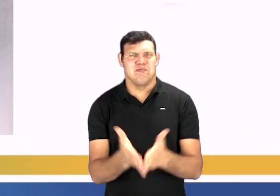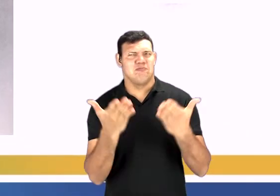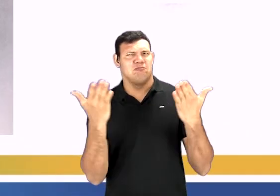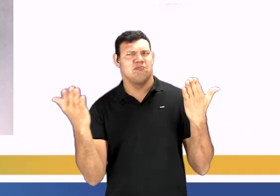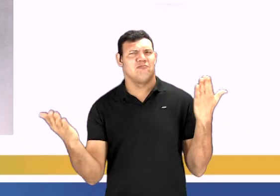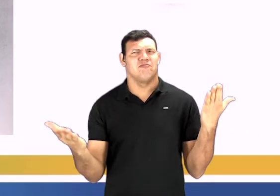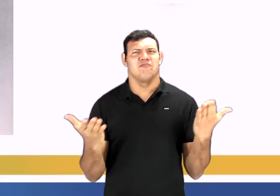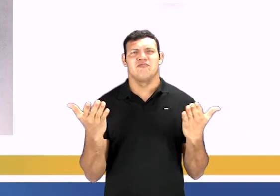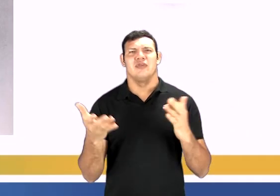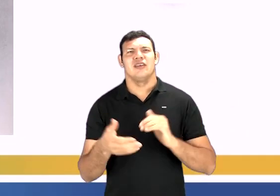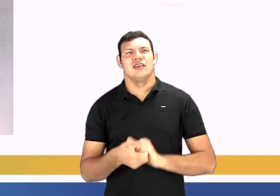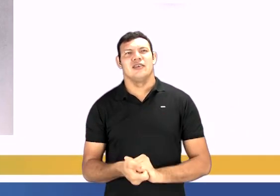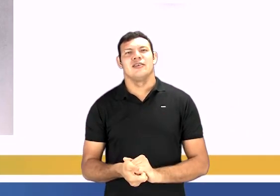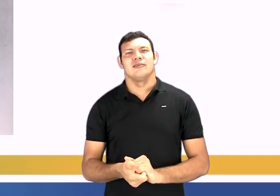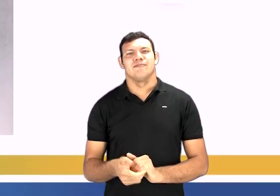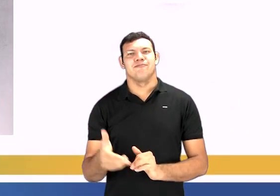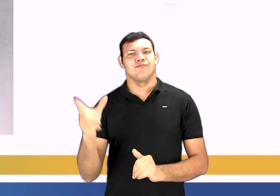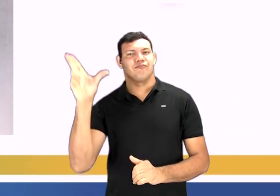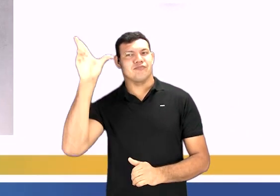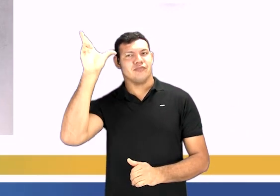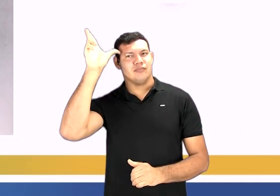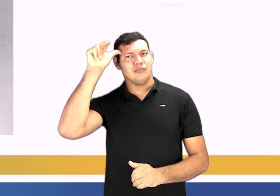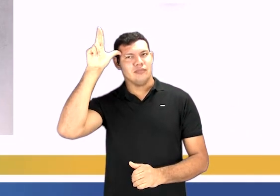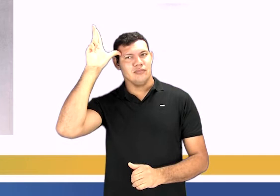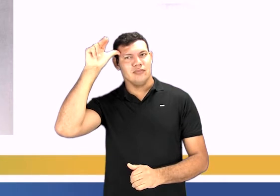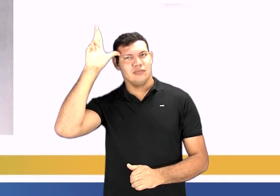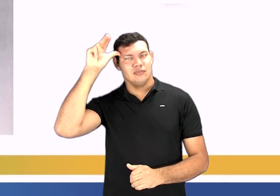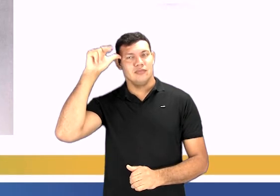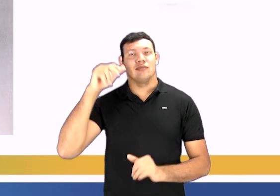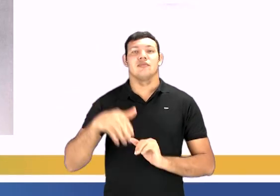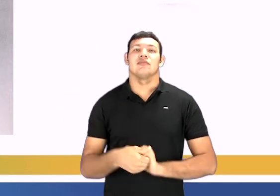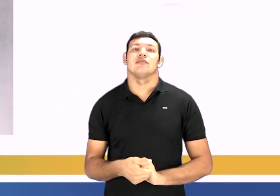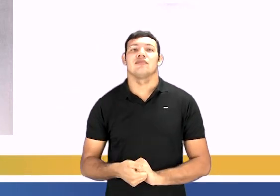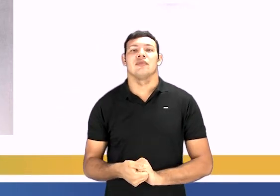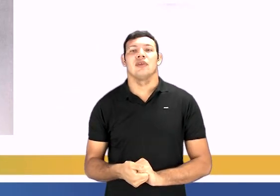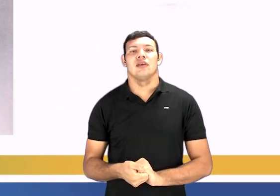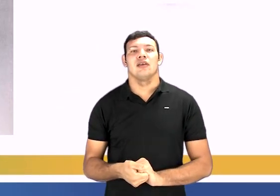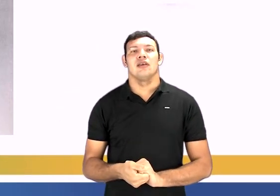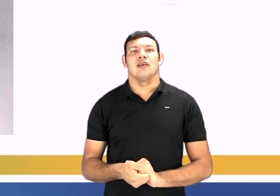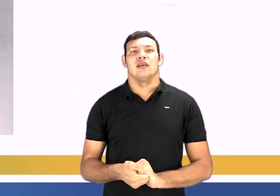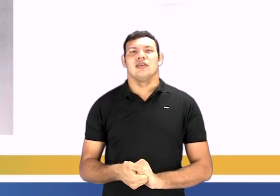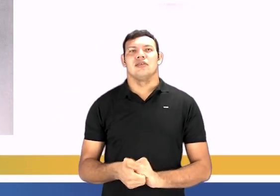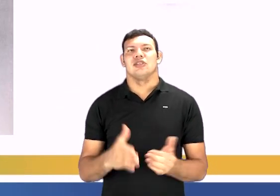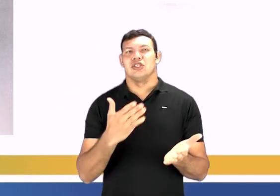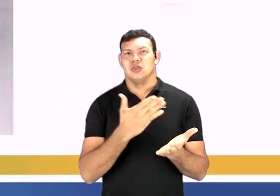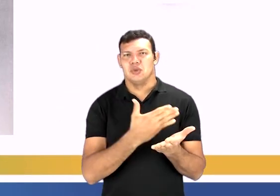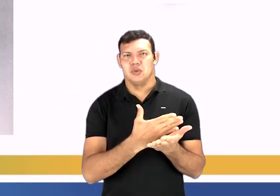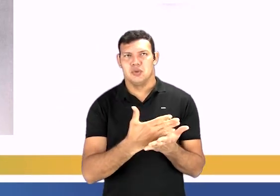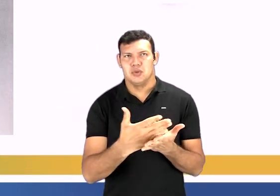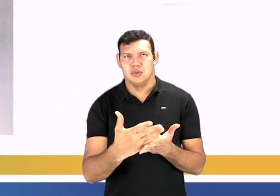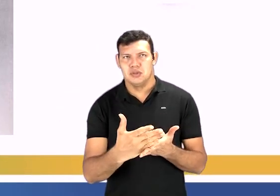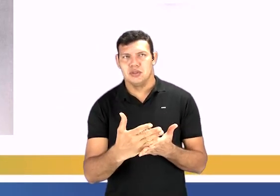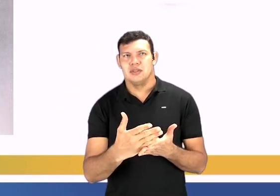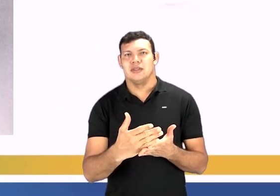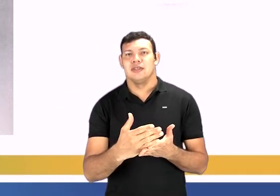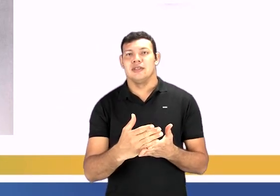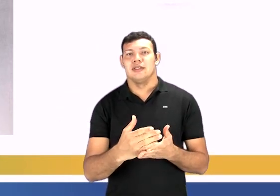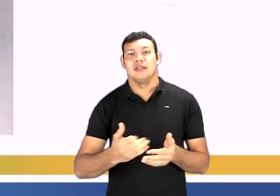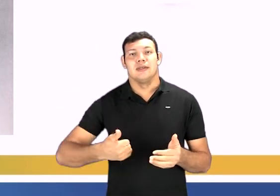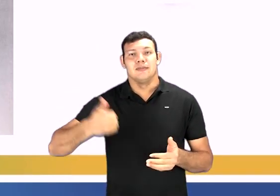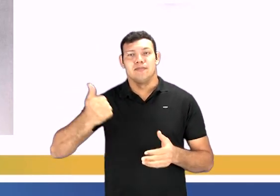outro movimento é o dadaísmo. No decorrer da Primeira Guerra Mundial, muitos artistas intelectuais